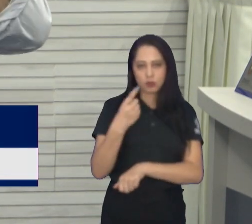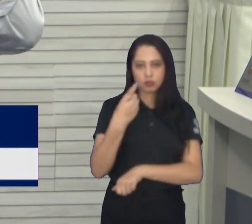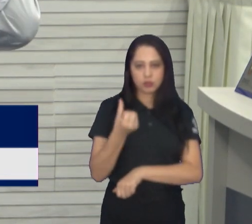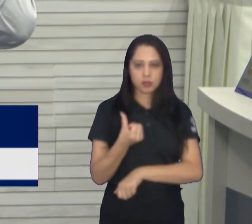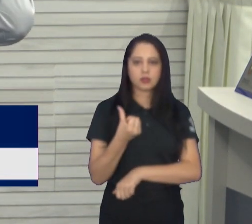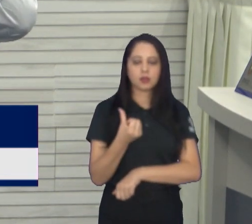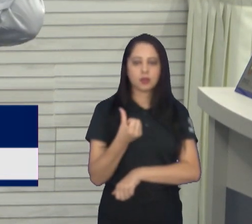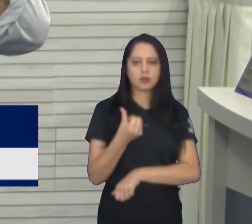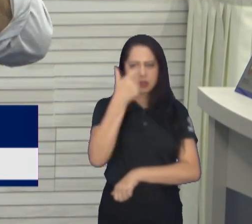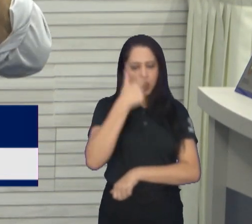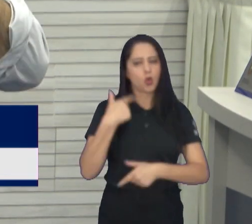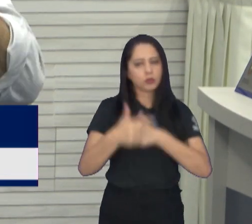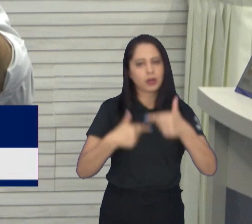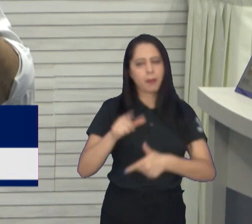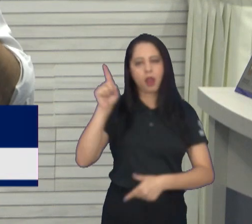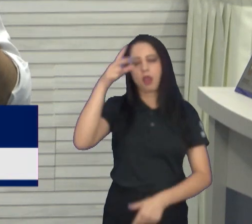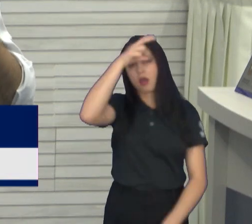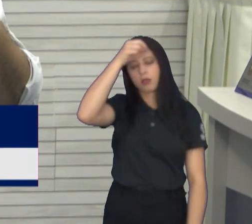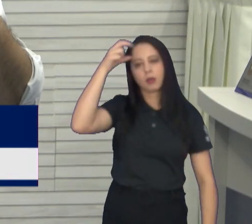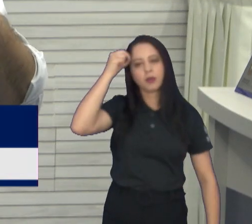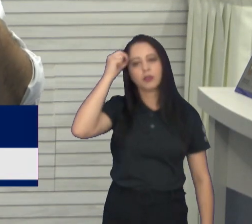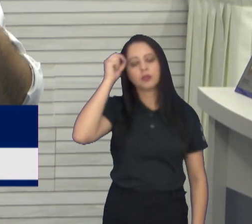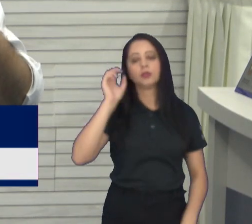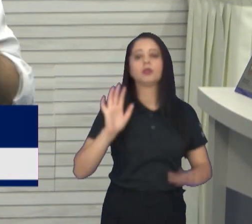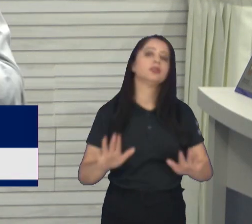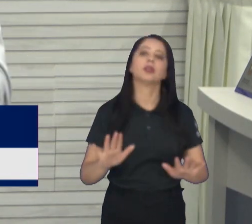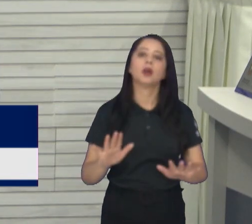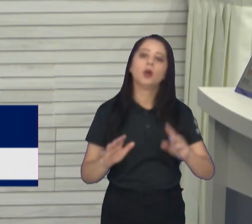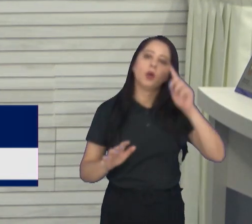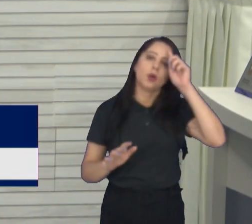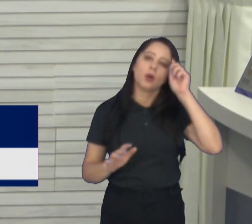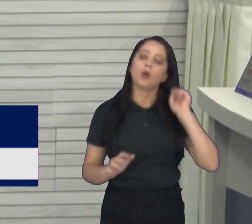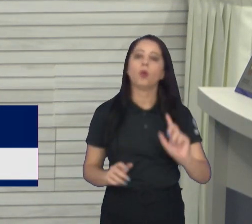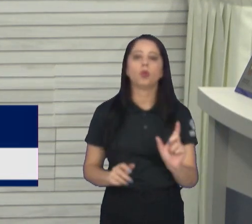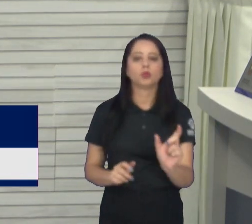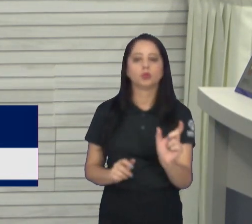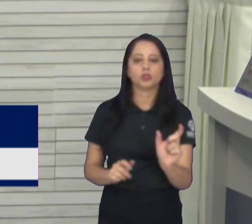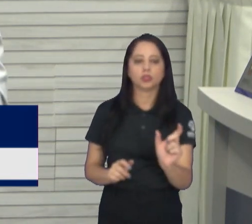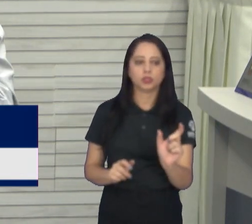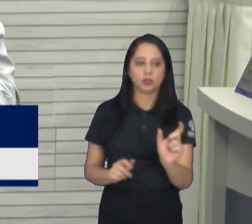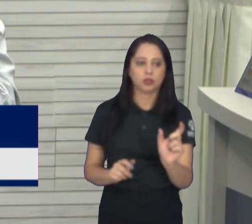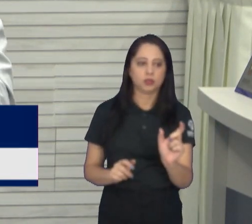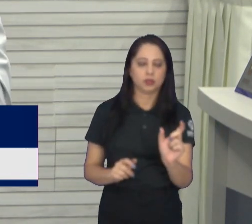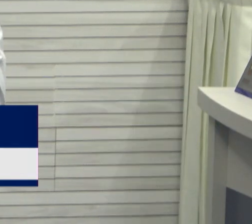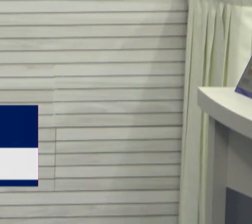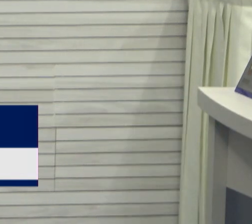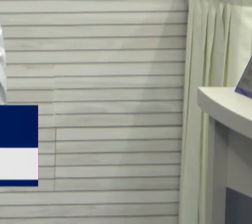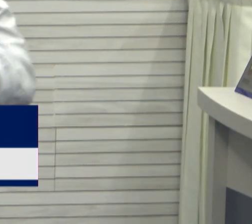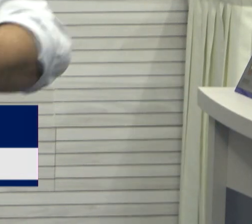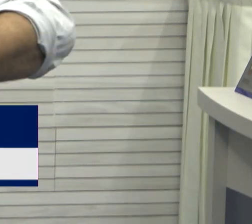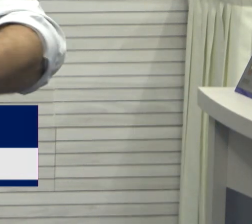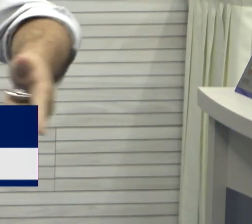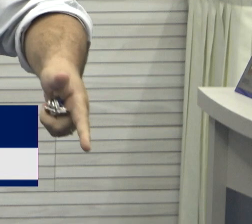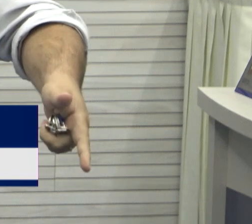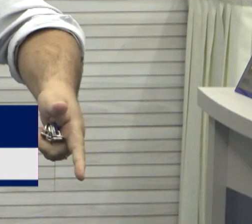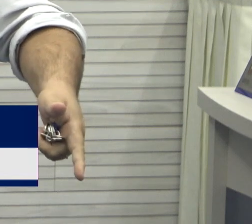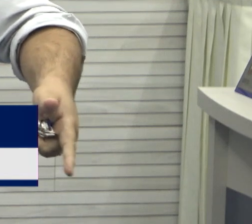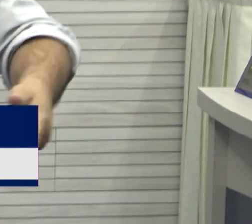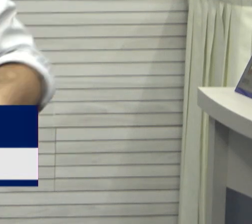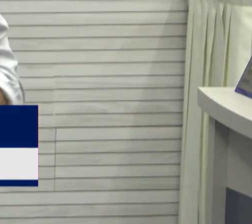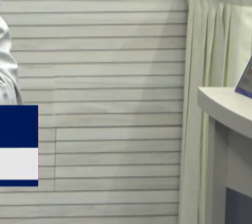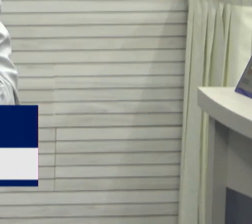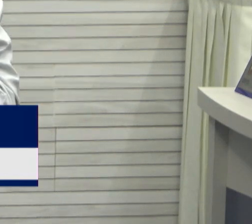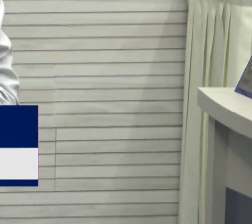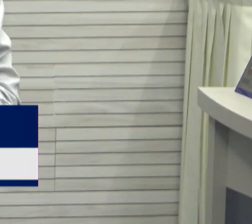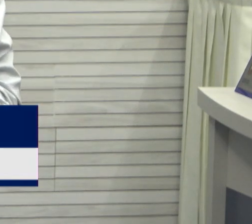na prefeitura. E, de repente, o nosso ticket que recebia nas férias, quando o servidor